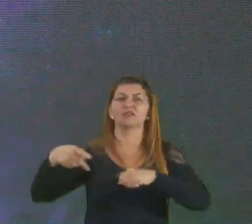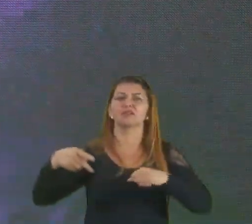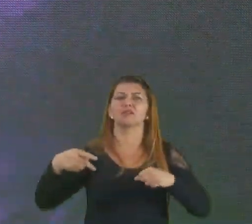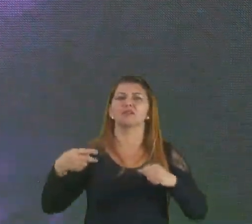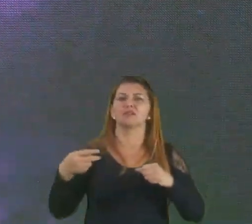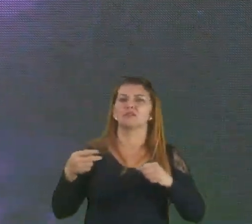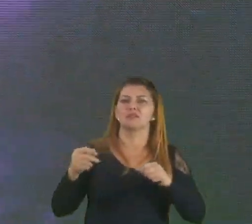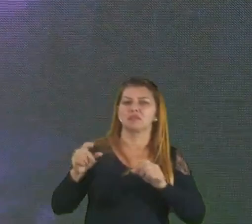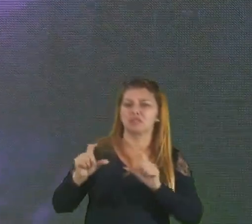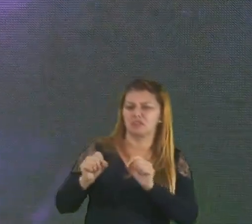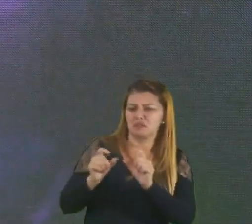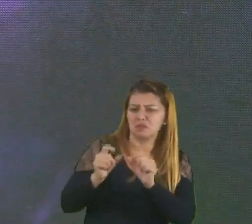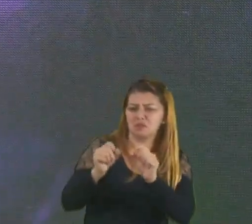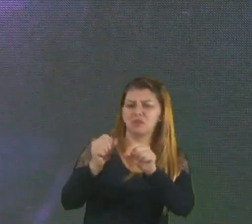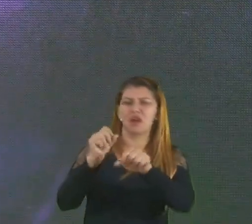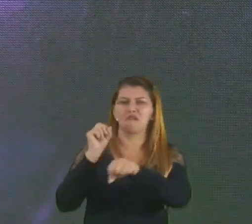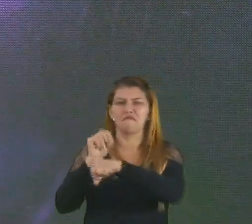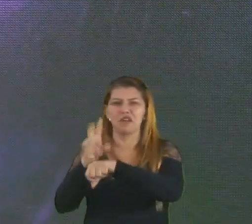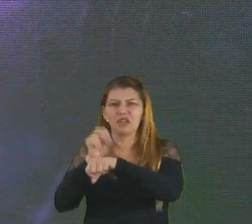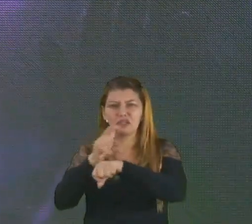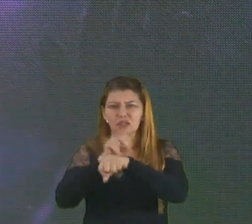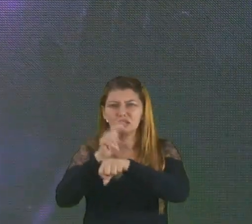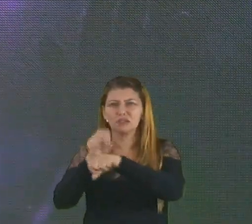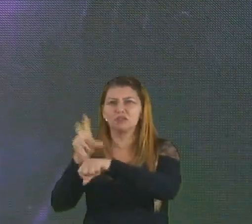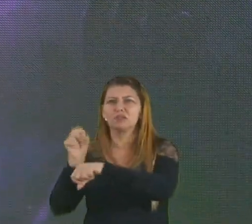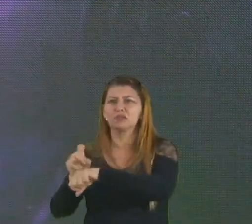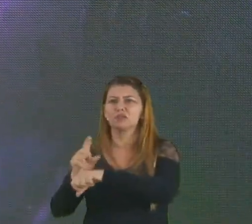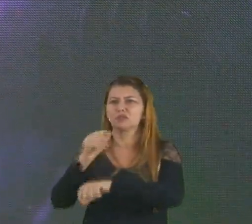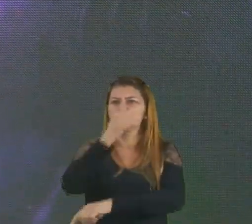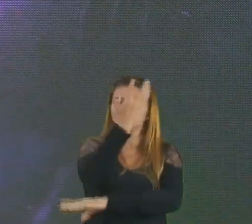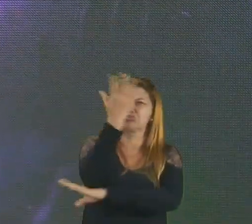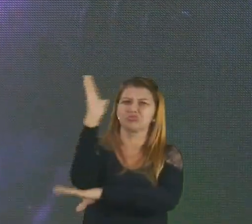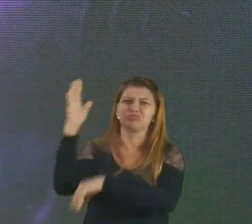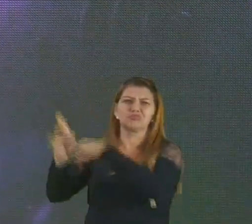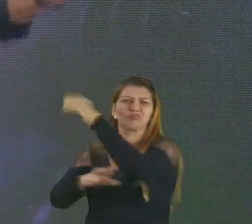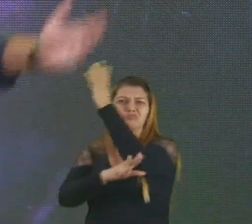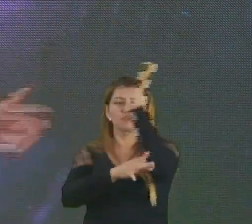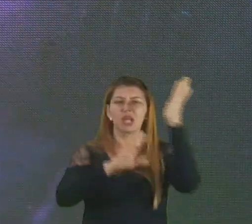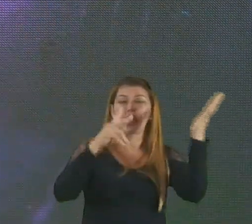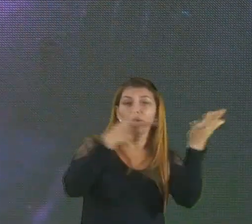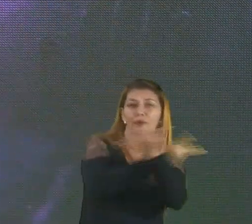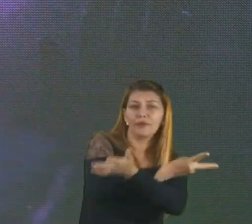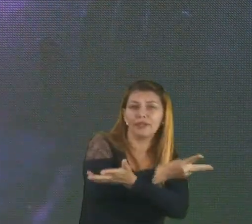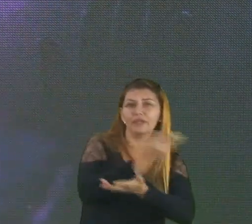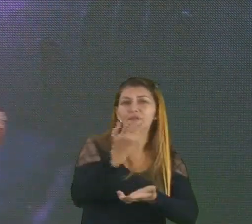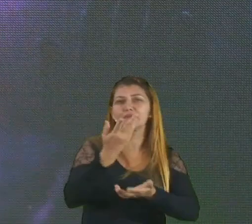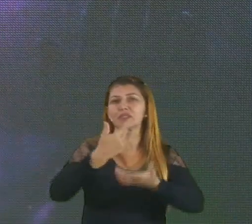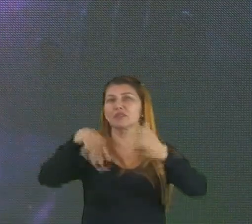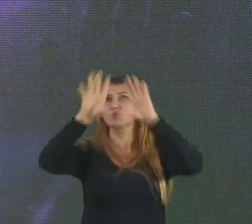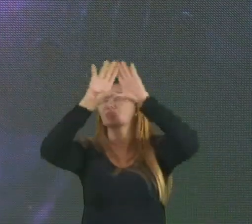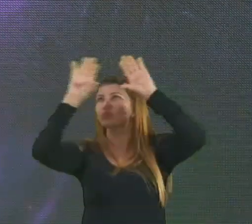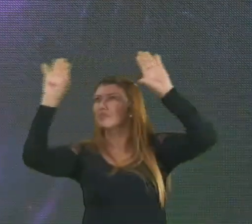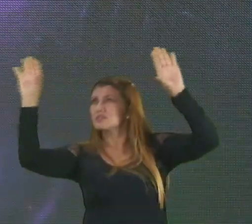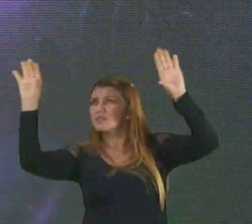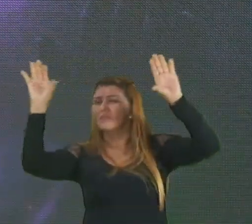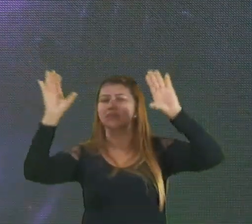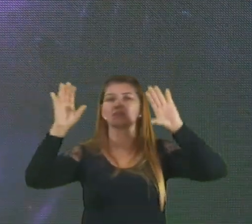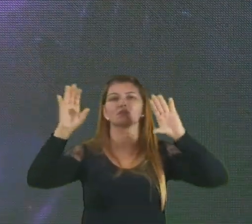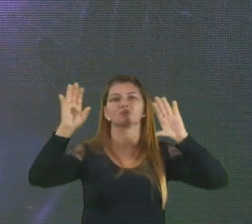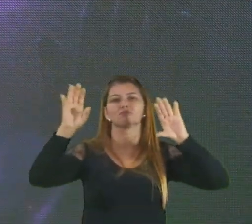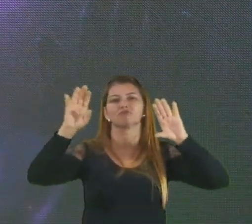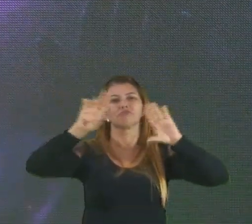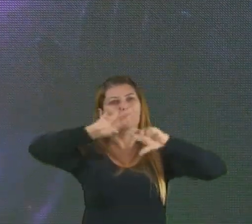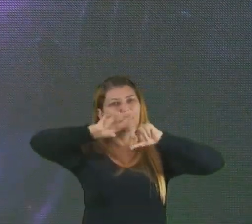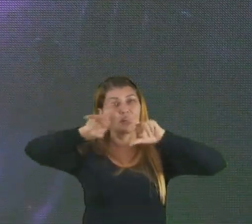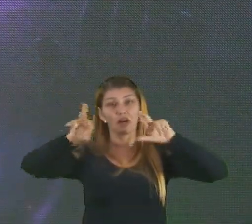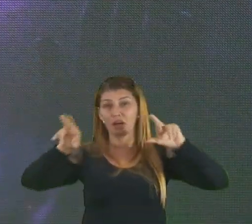epidemias, fome, desastres ecológicos, coisas espantosas e fenômenos no céu. Diante de tudo